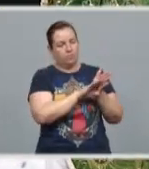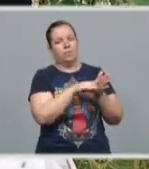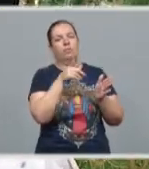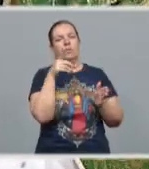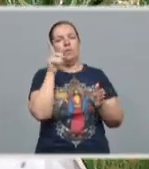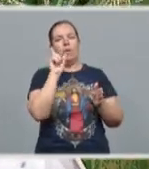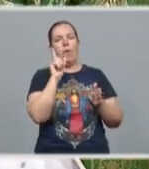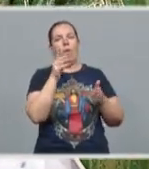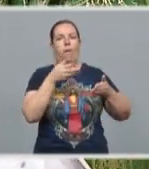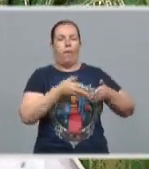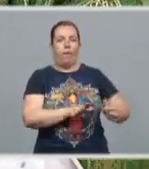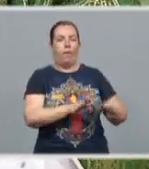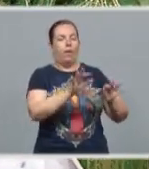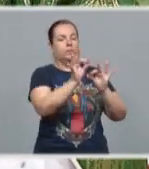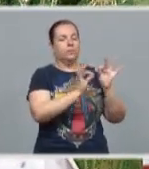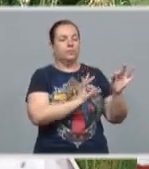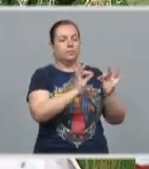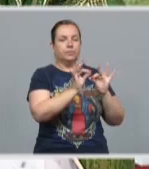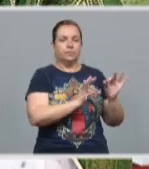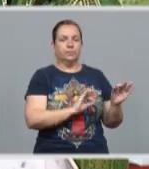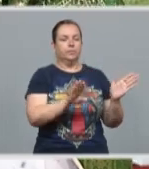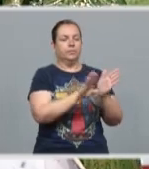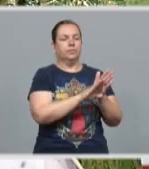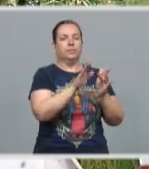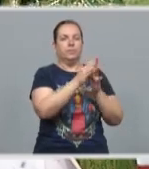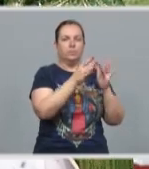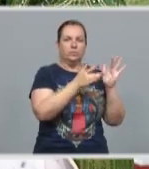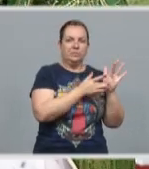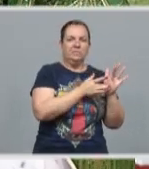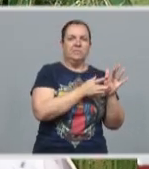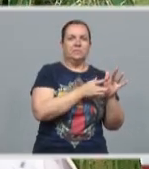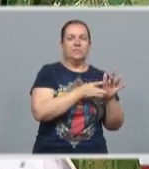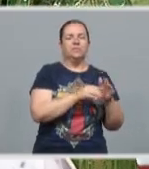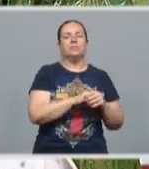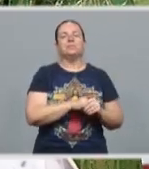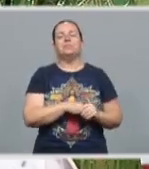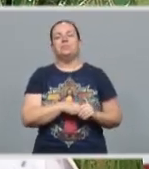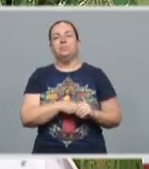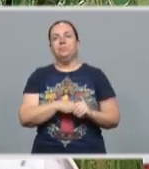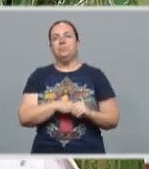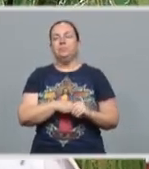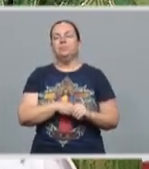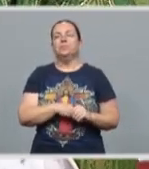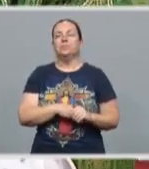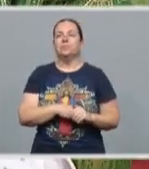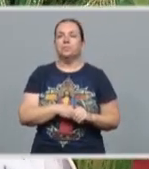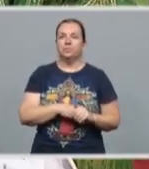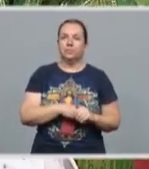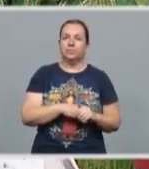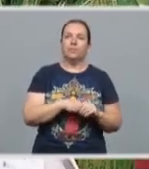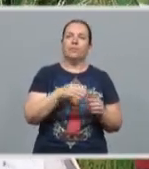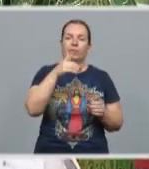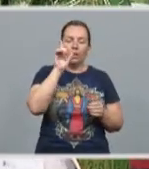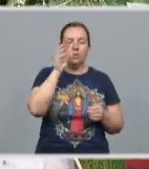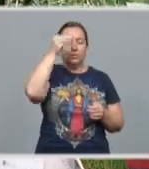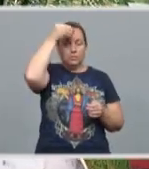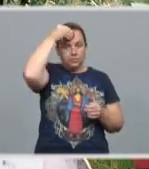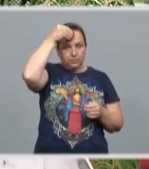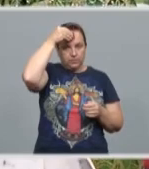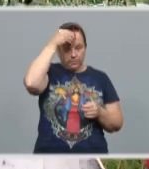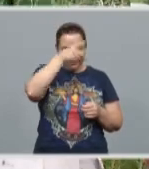antes, preparou a chegada de Jesus no que se refere antes do